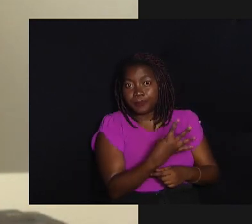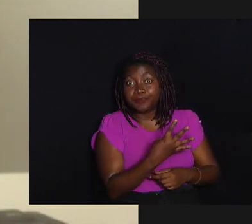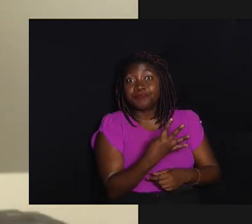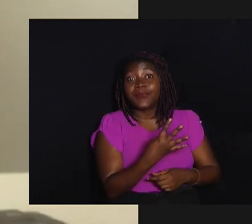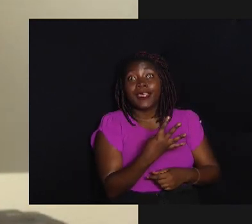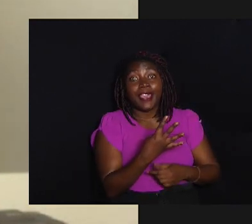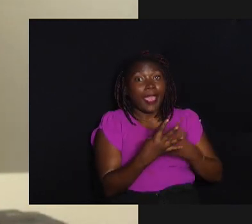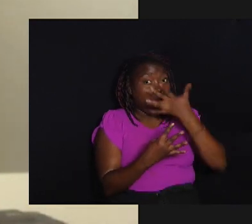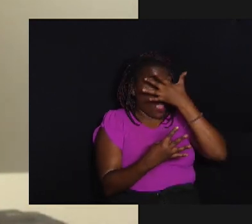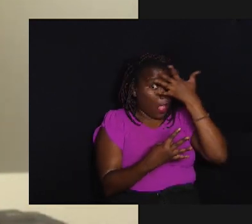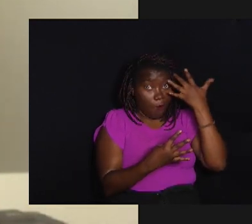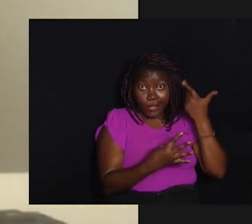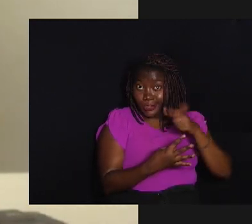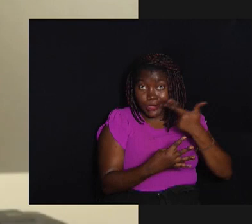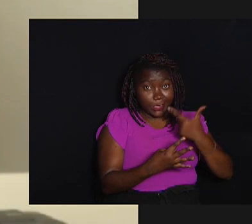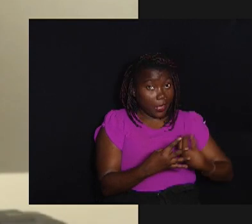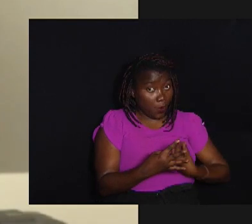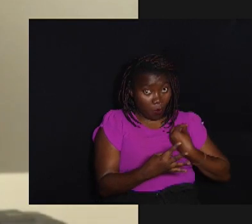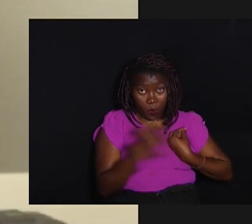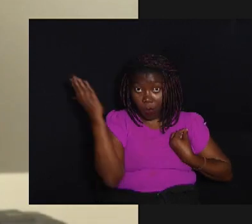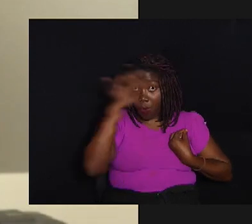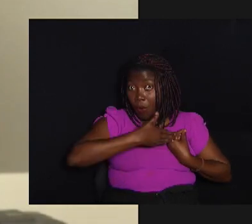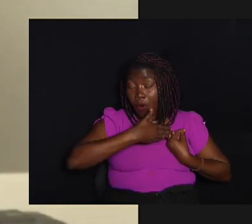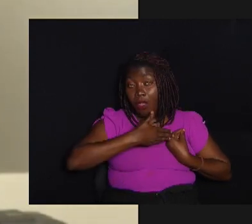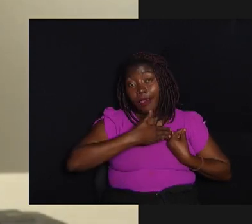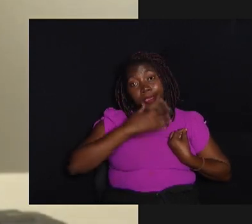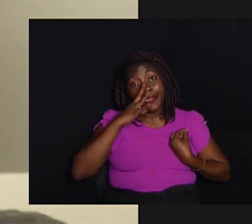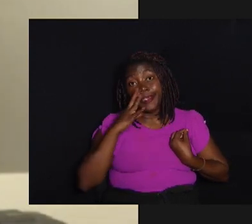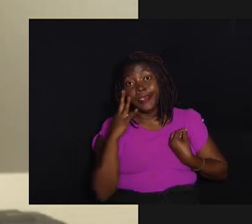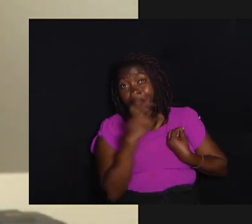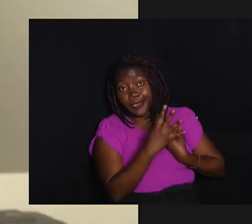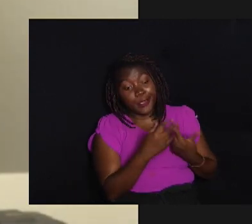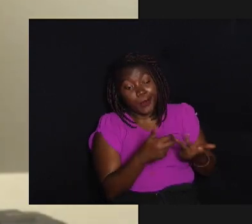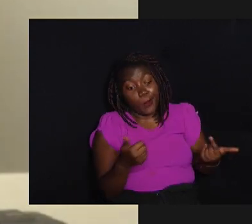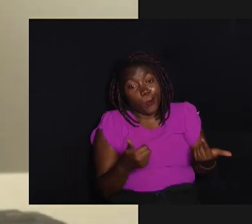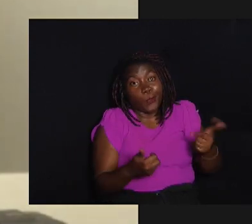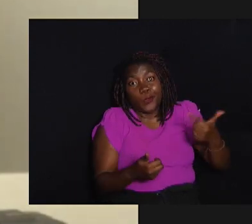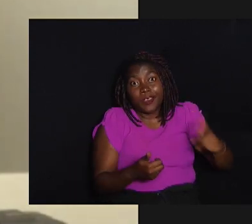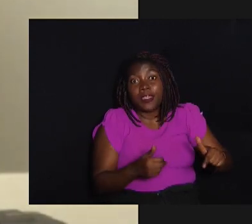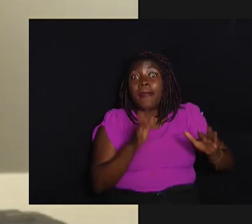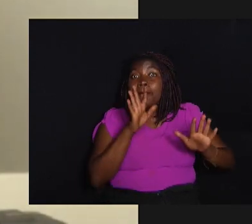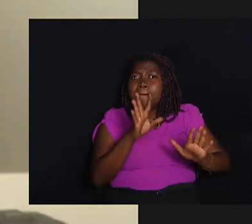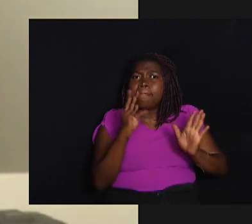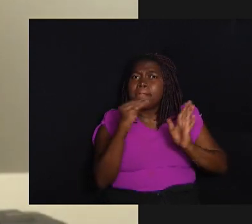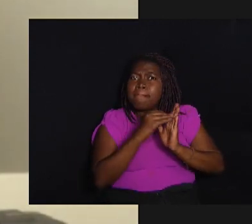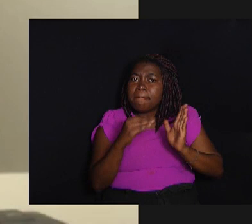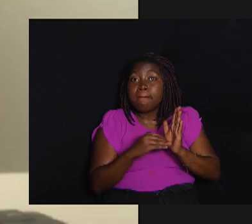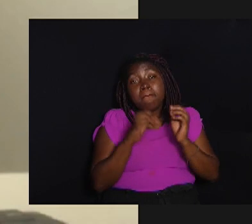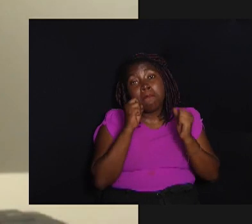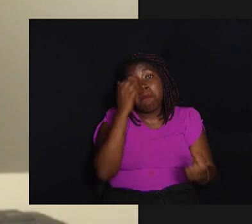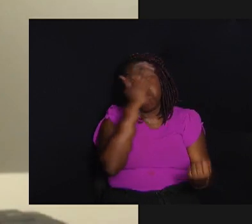não existiu, comprovadamente, né? Você denunciou uma coisa que não existe. Porém, os inquéritos, né, podem ser arquivados por ausência